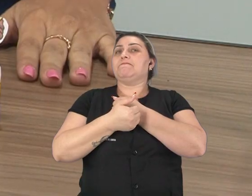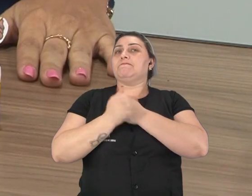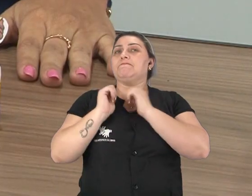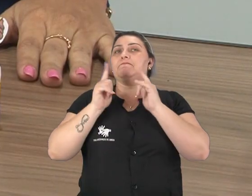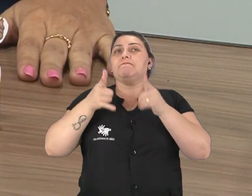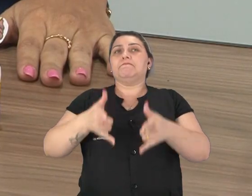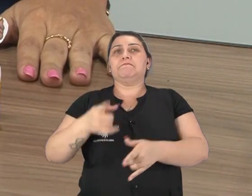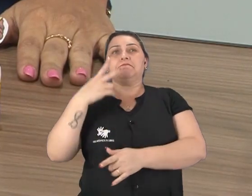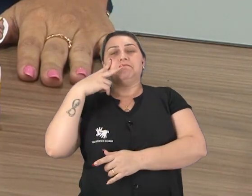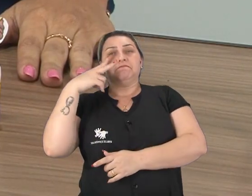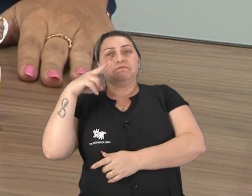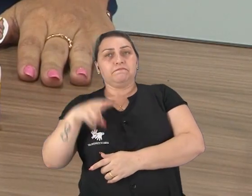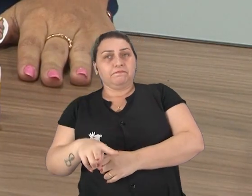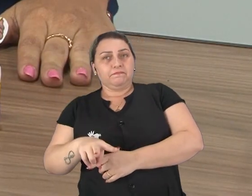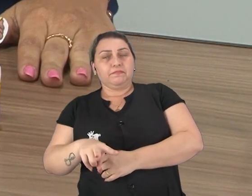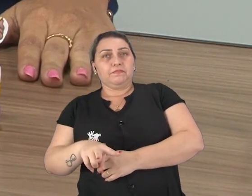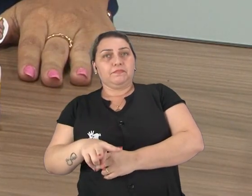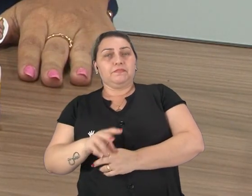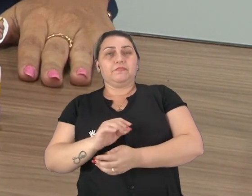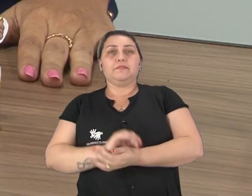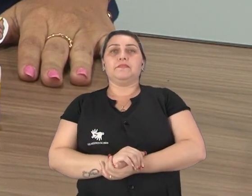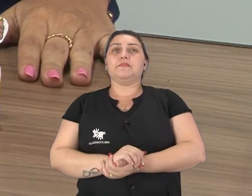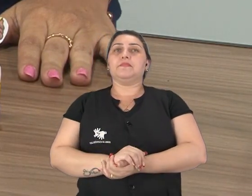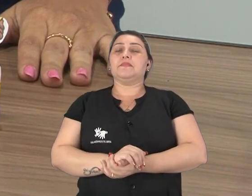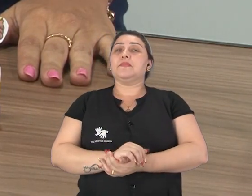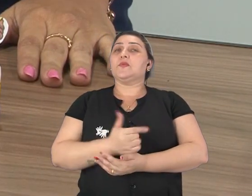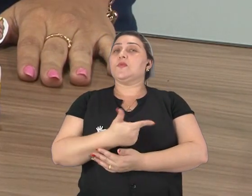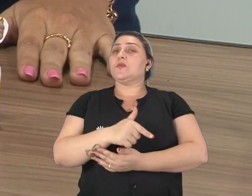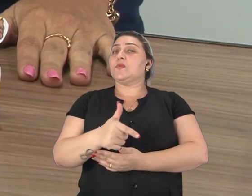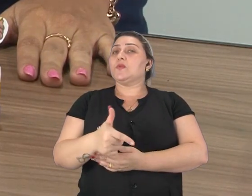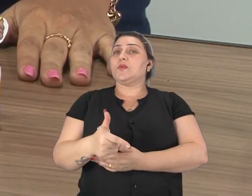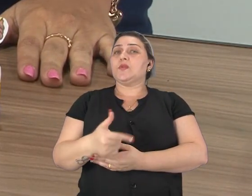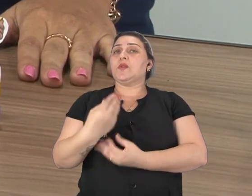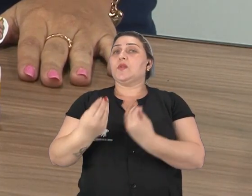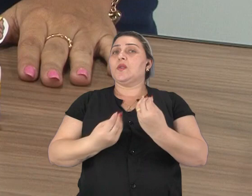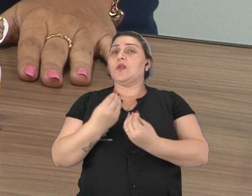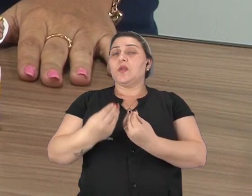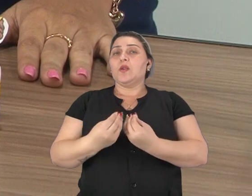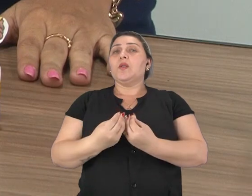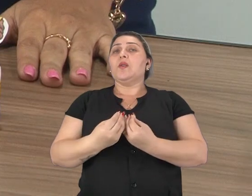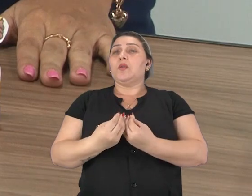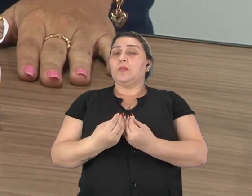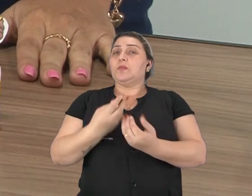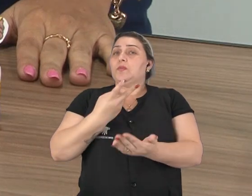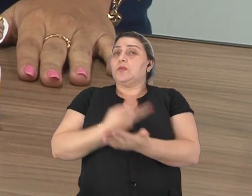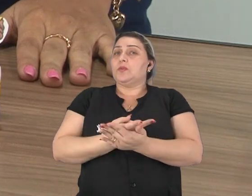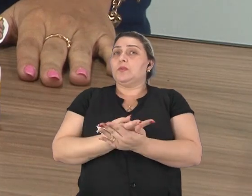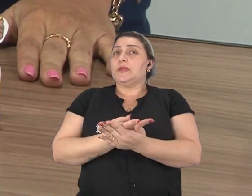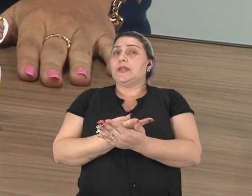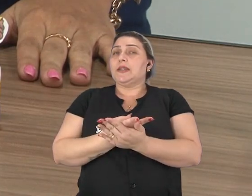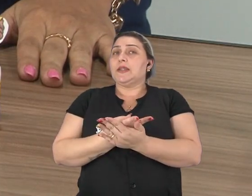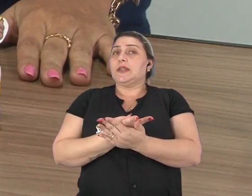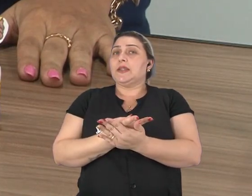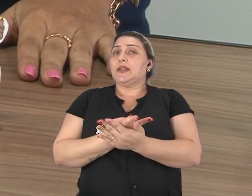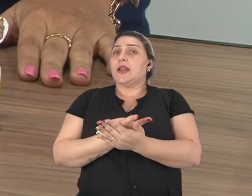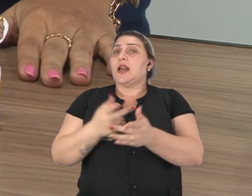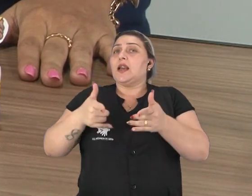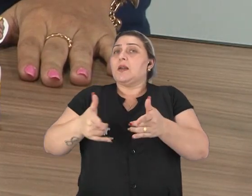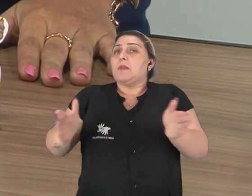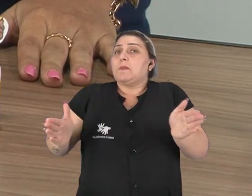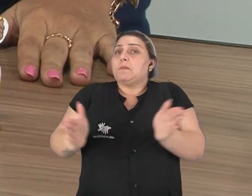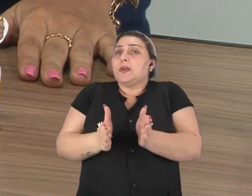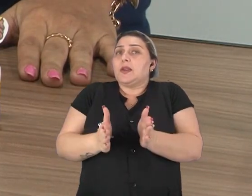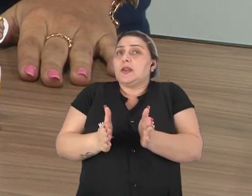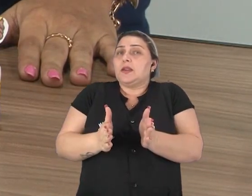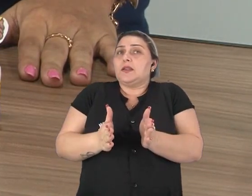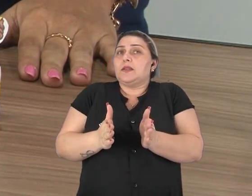cama e, olhando para a cama, viu que não tinha condições, pois não cabia ela. A cama